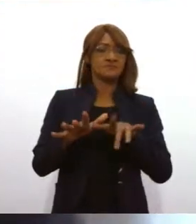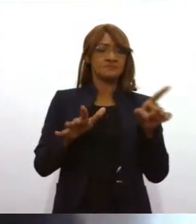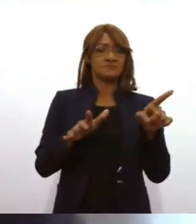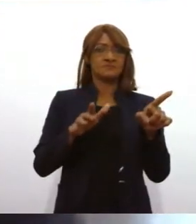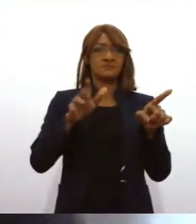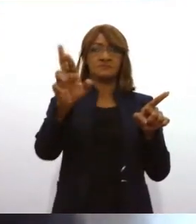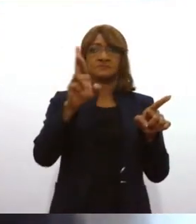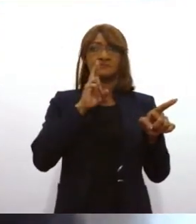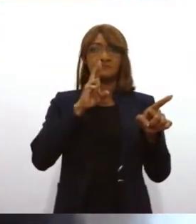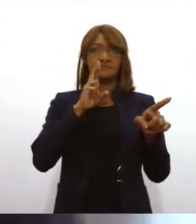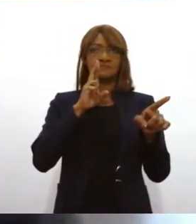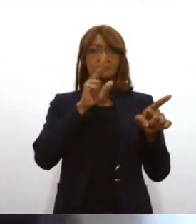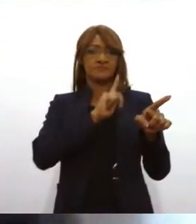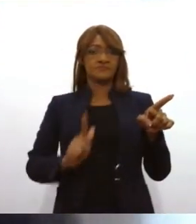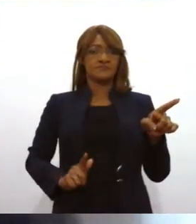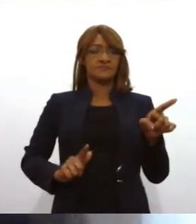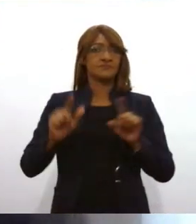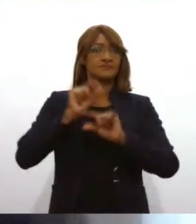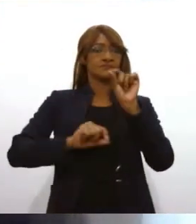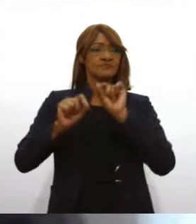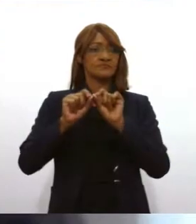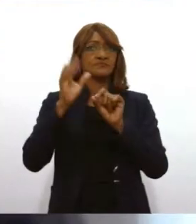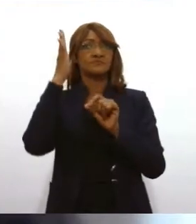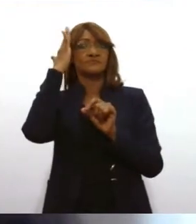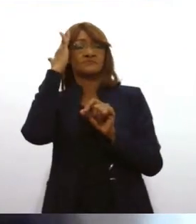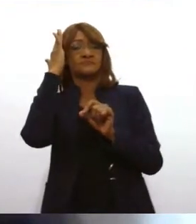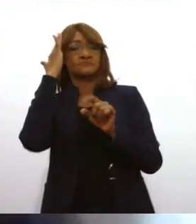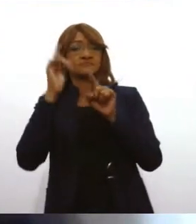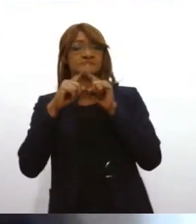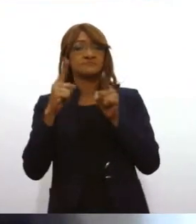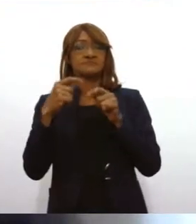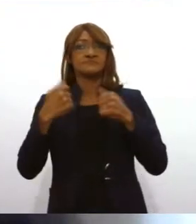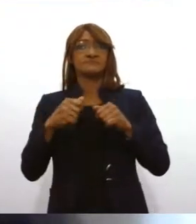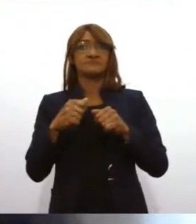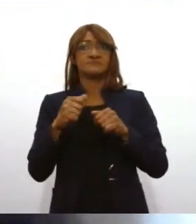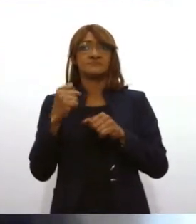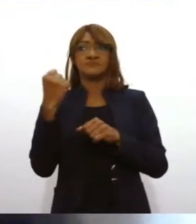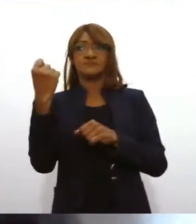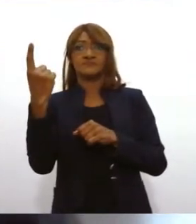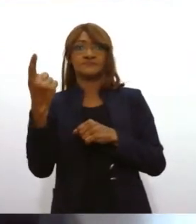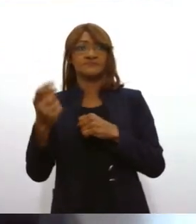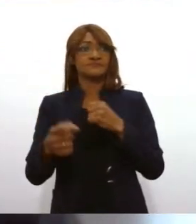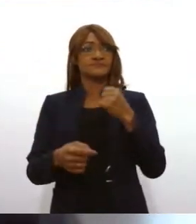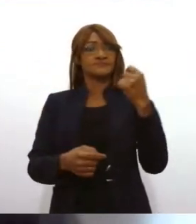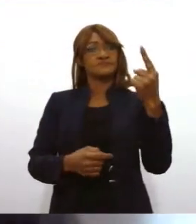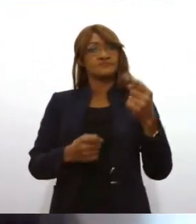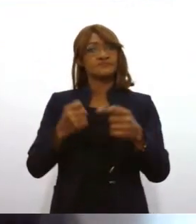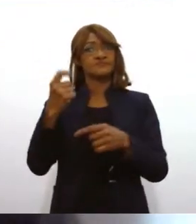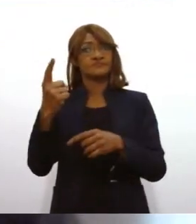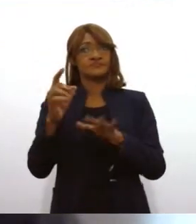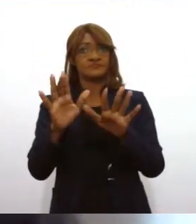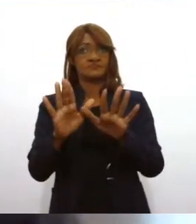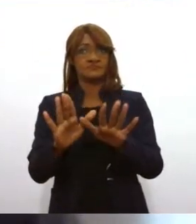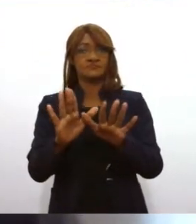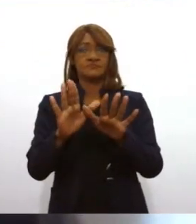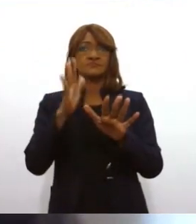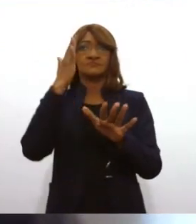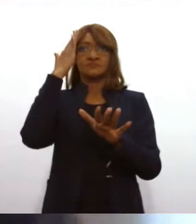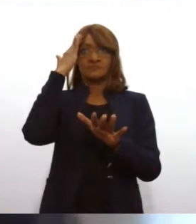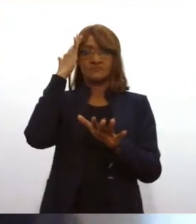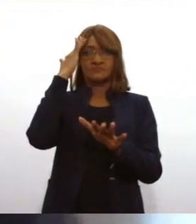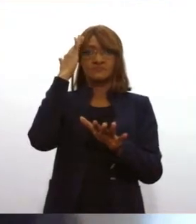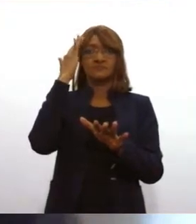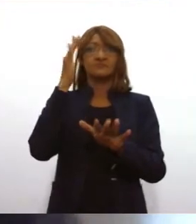que ele entende e concorda, mas que precisa ser uma coisa de cada vez. Então, eu acredito que está sendo mais uma questão de cautela mesmo do